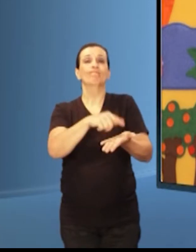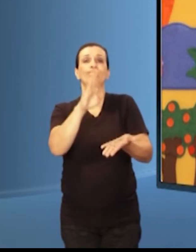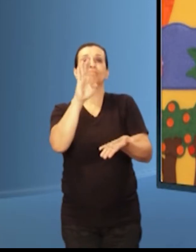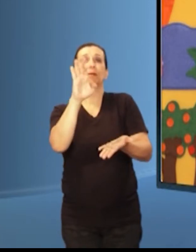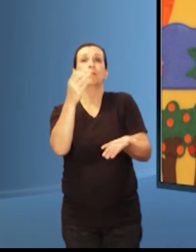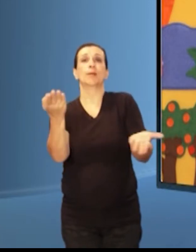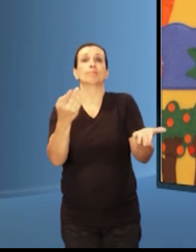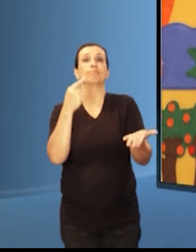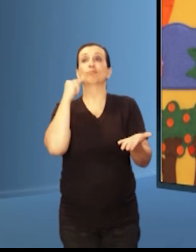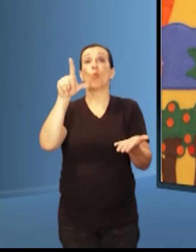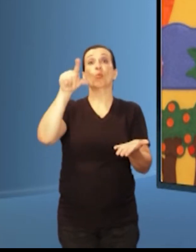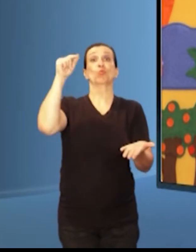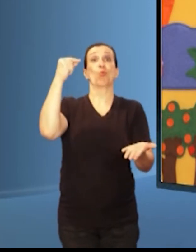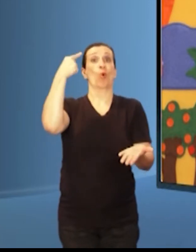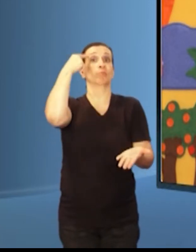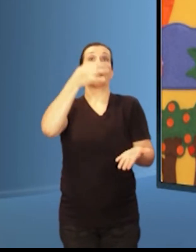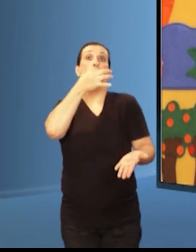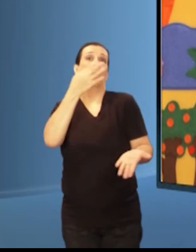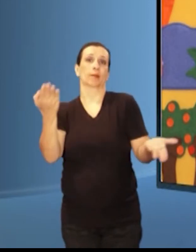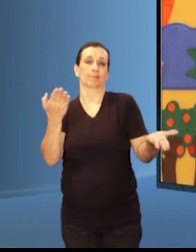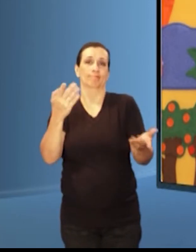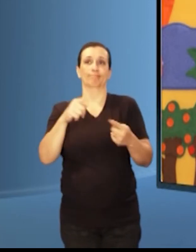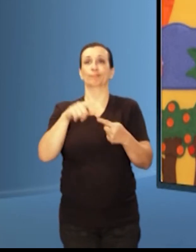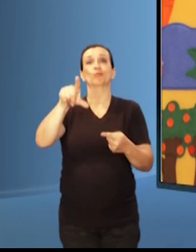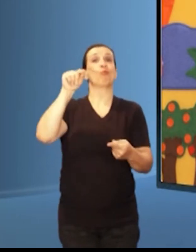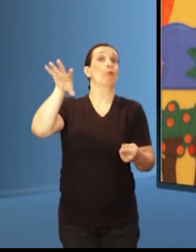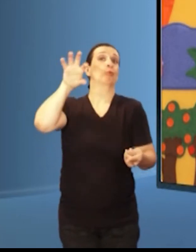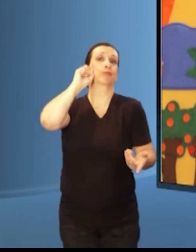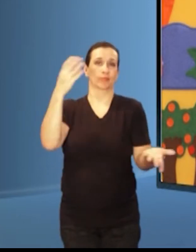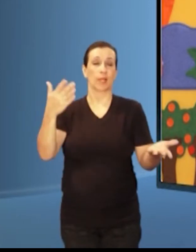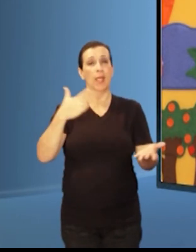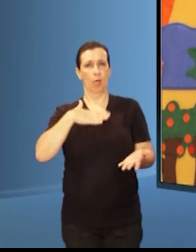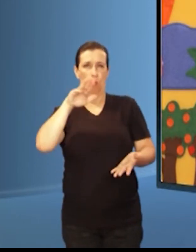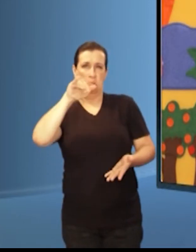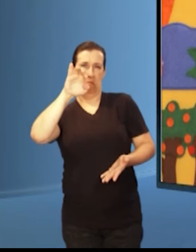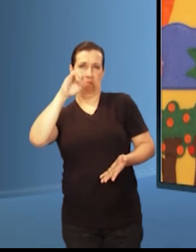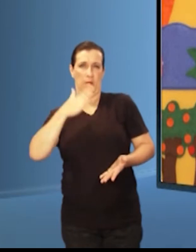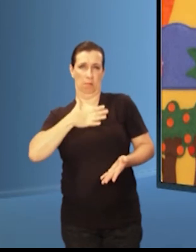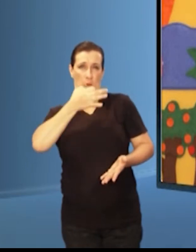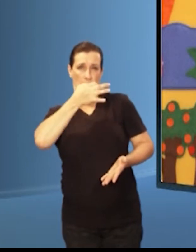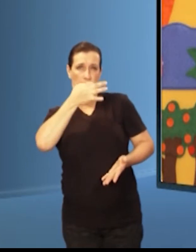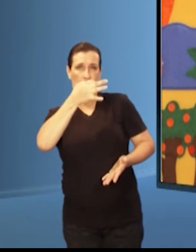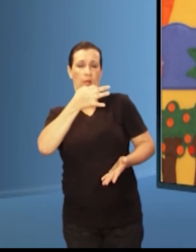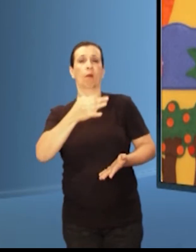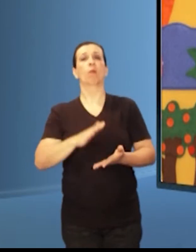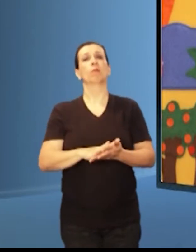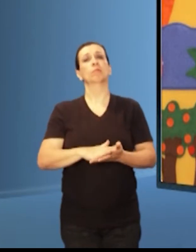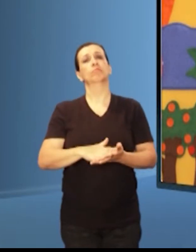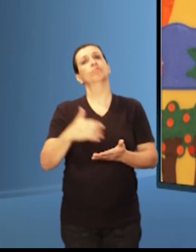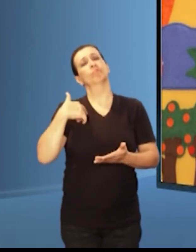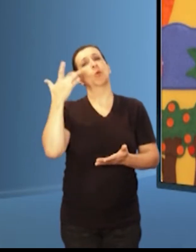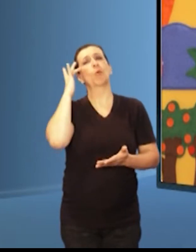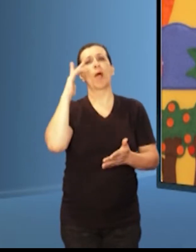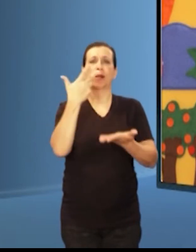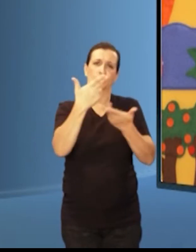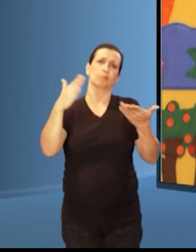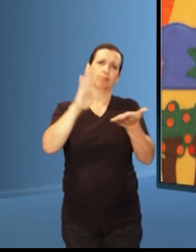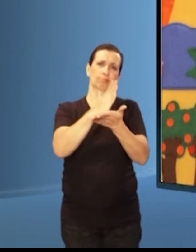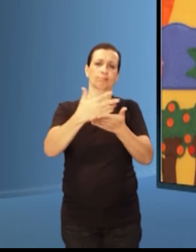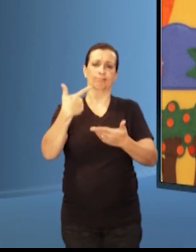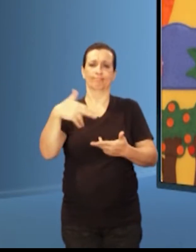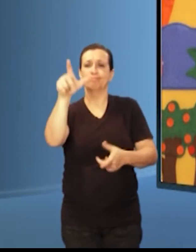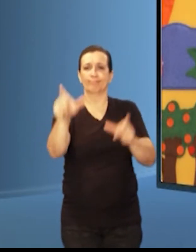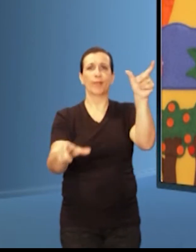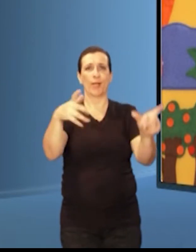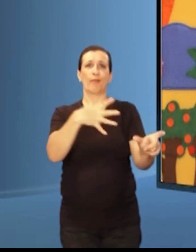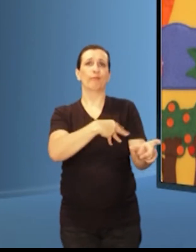tenha escolhido escutar. Eu, como mãe, considero que tem certas coisas nos nossos filhos